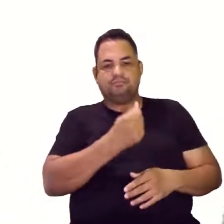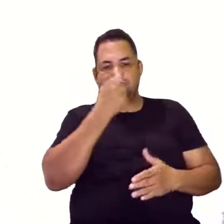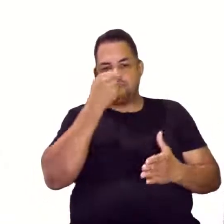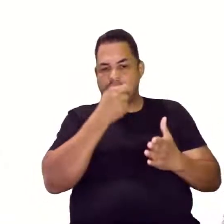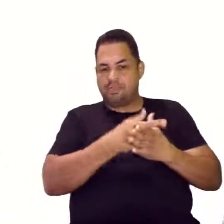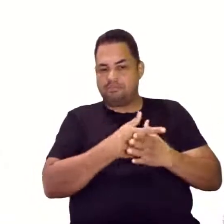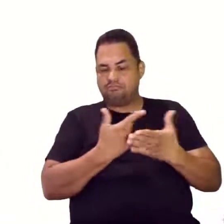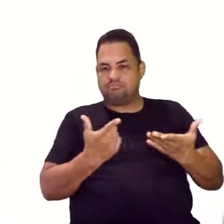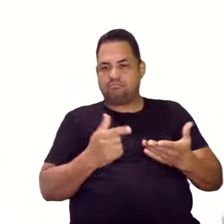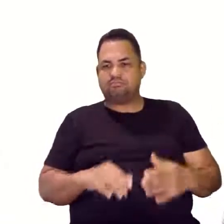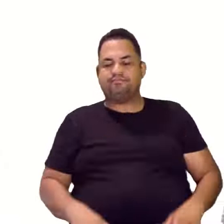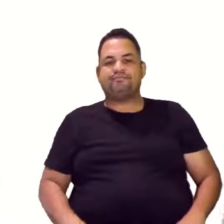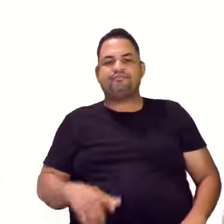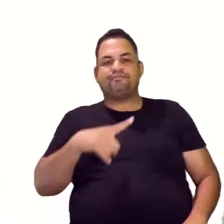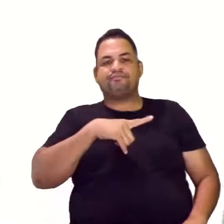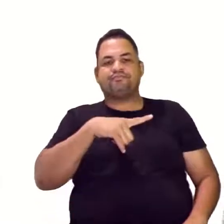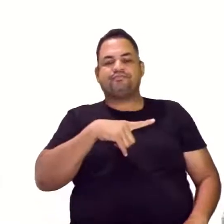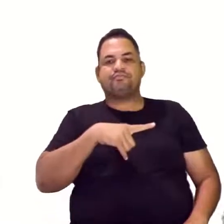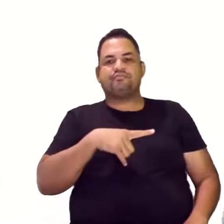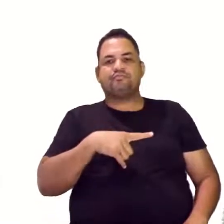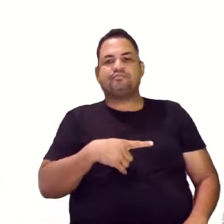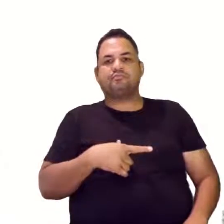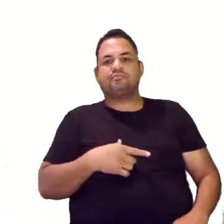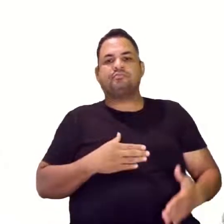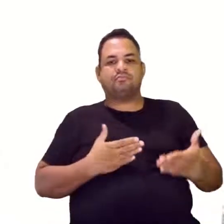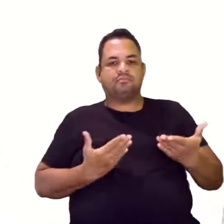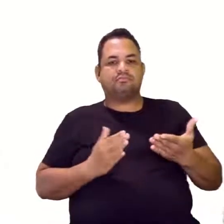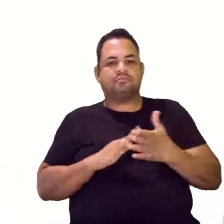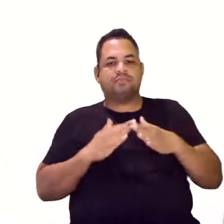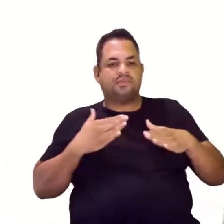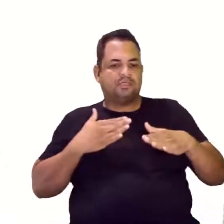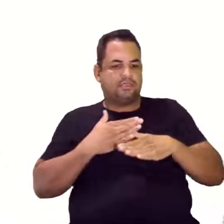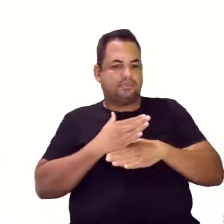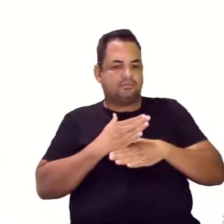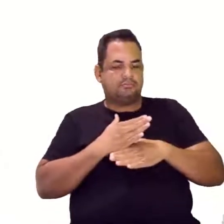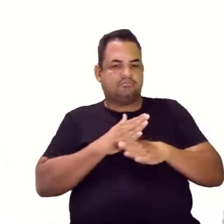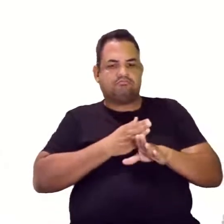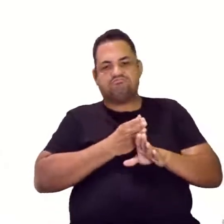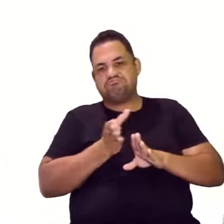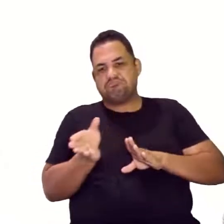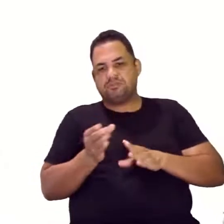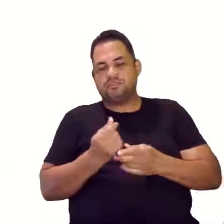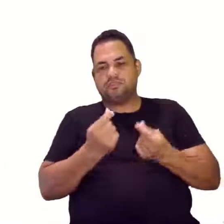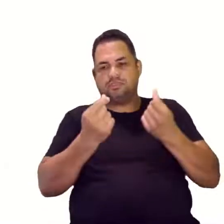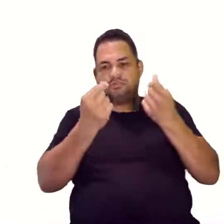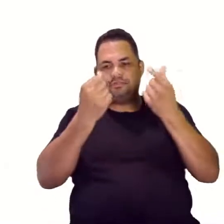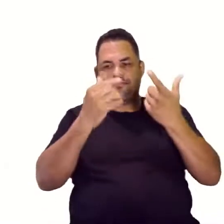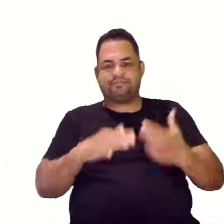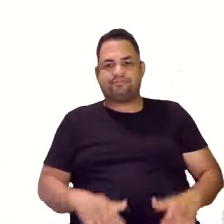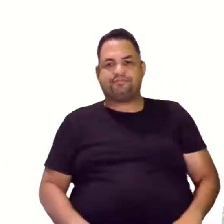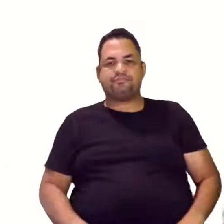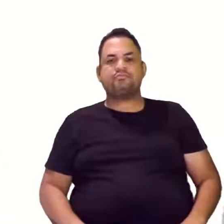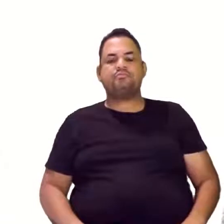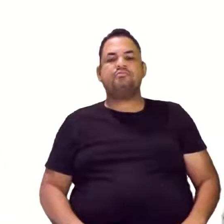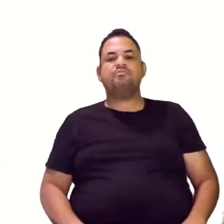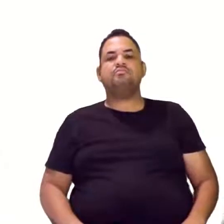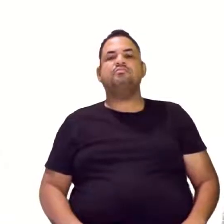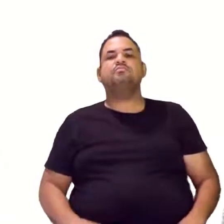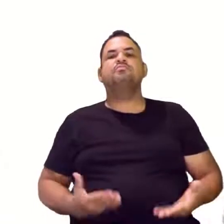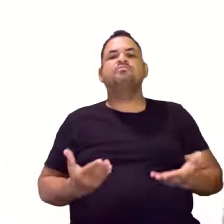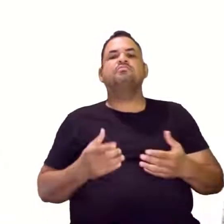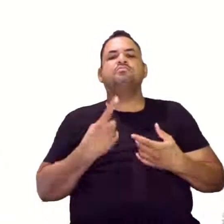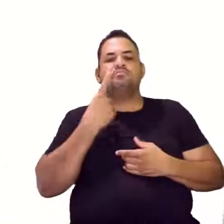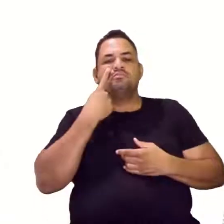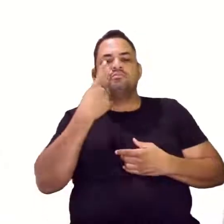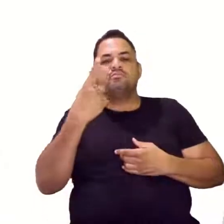receita e despesa, né? Quer dizer que teve mais entradas do que saídas, né? Isso. Aí eles se perguntam, mas onde que eu vou ver isso,